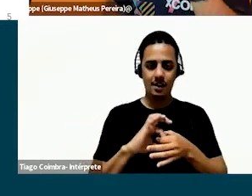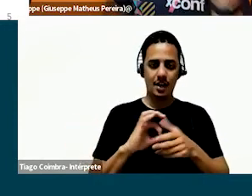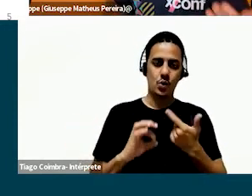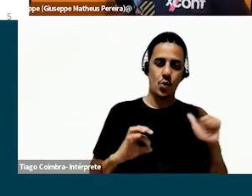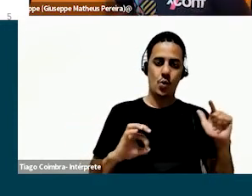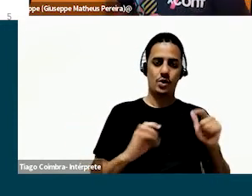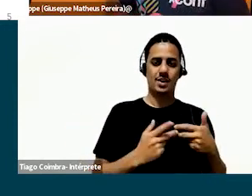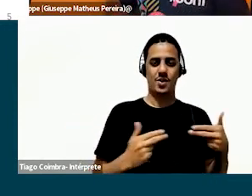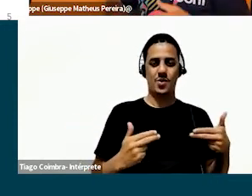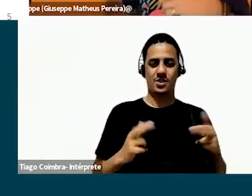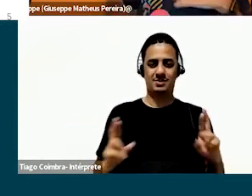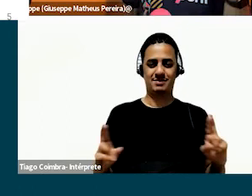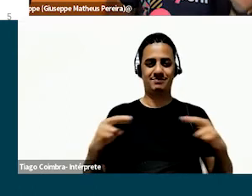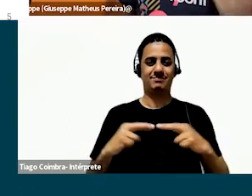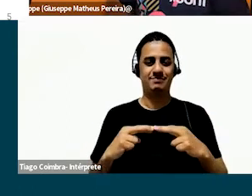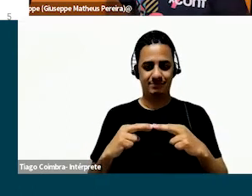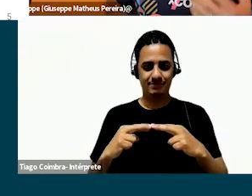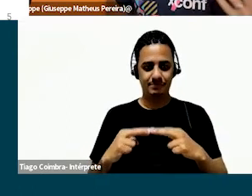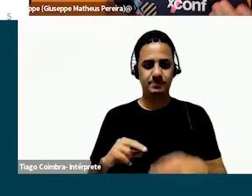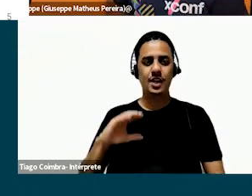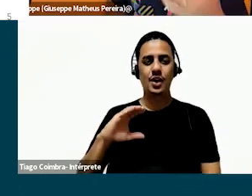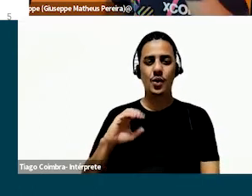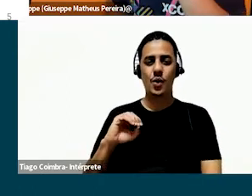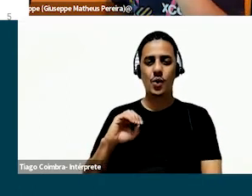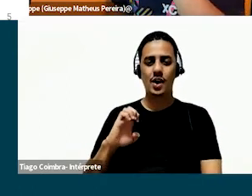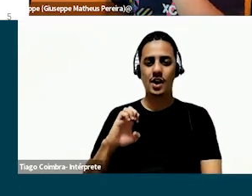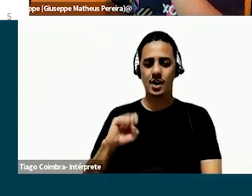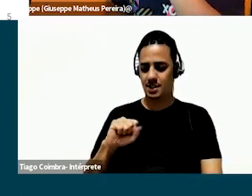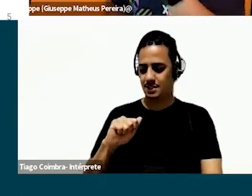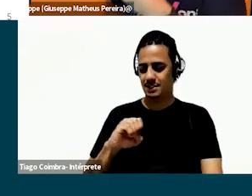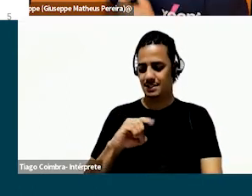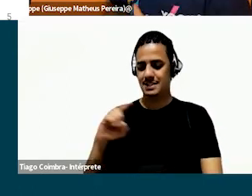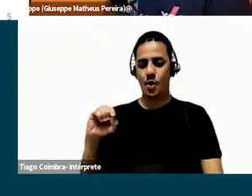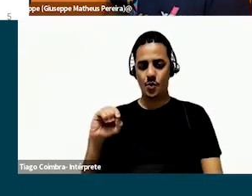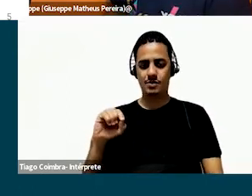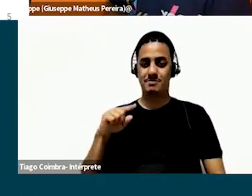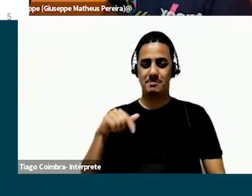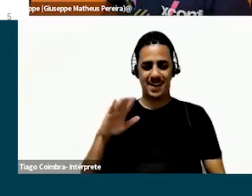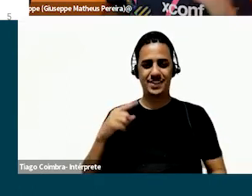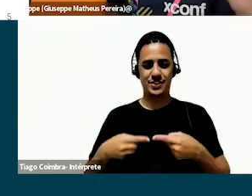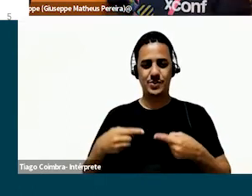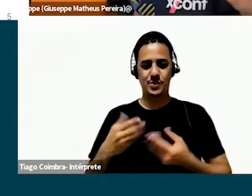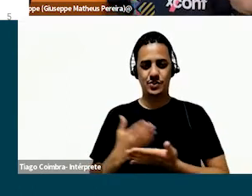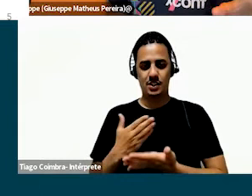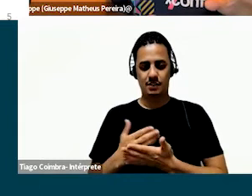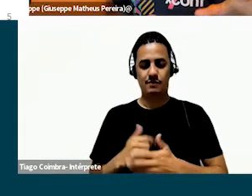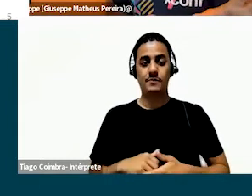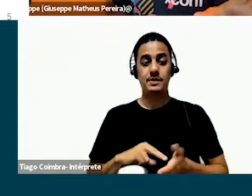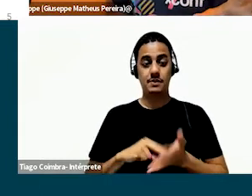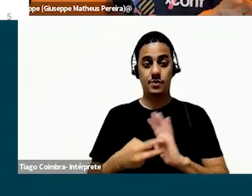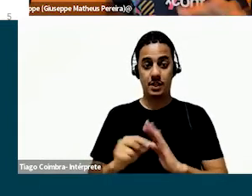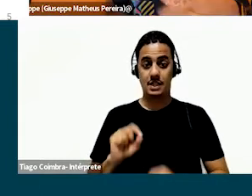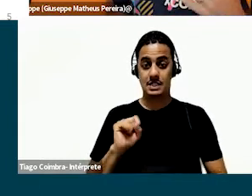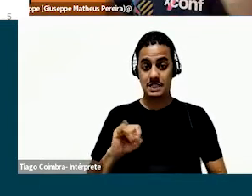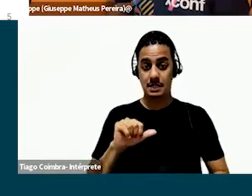e a coesão, inclusive, o que é coesão? Que são as duas coisas mais discutidas nesse livro. Se você mudar o elemento